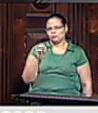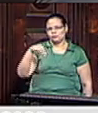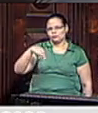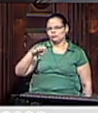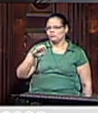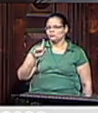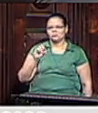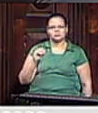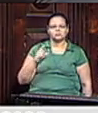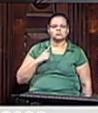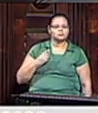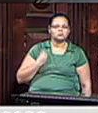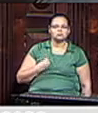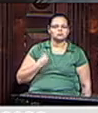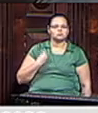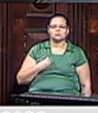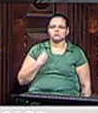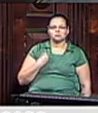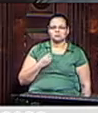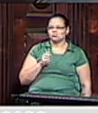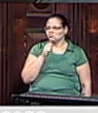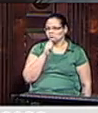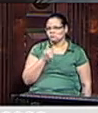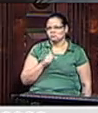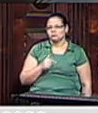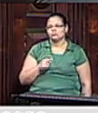Não se encontrando presente, deputado